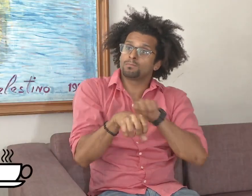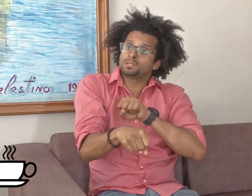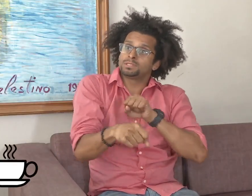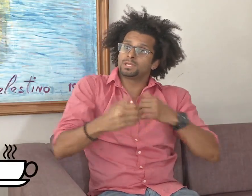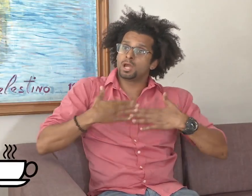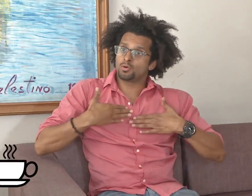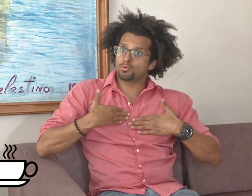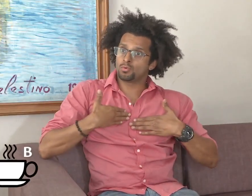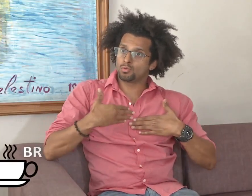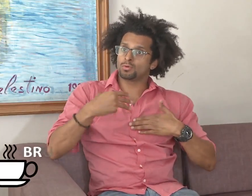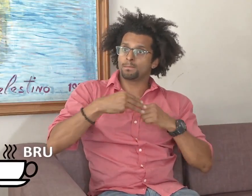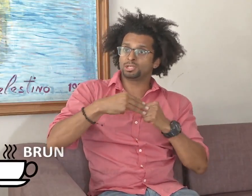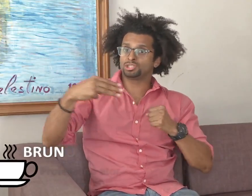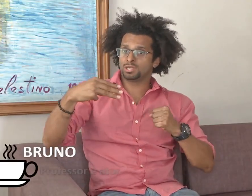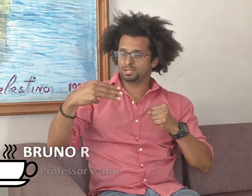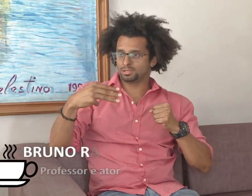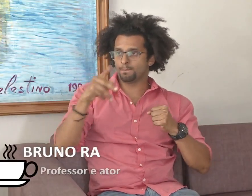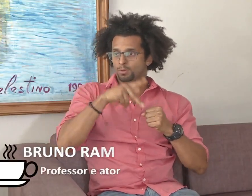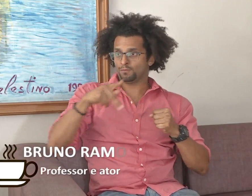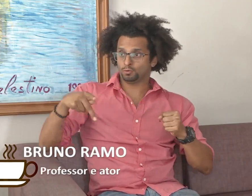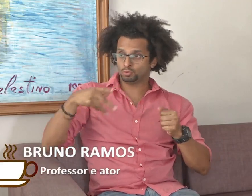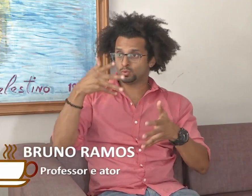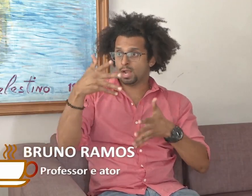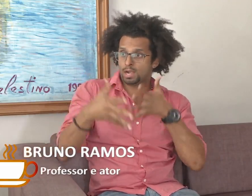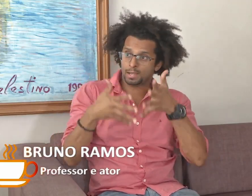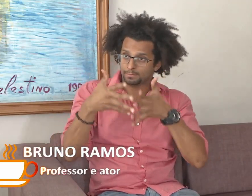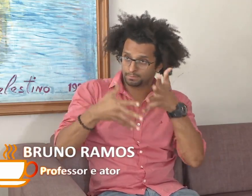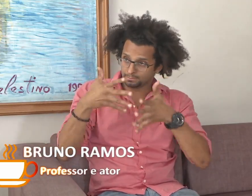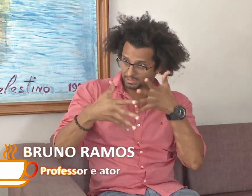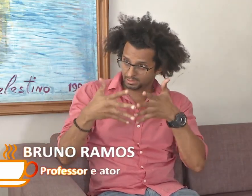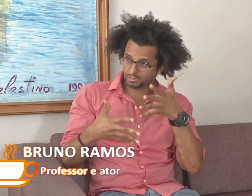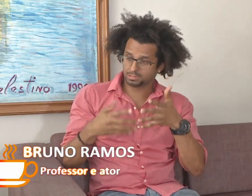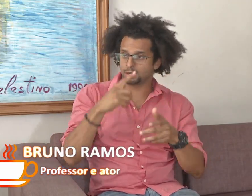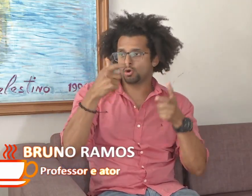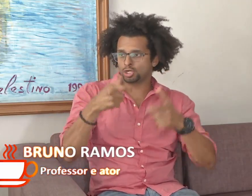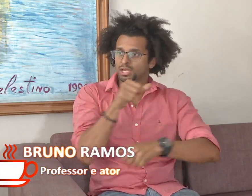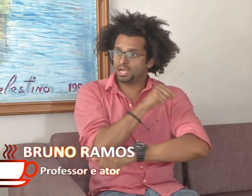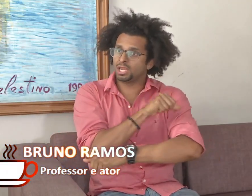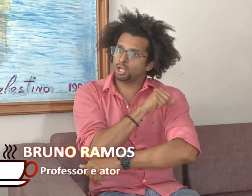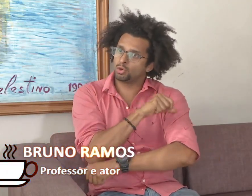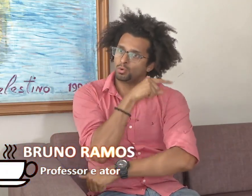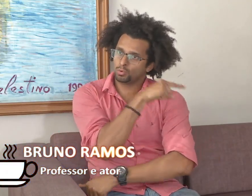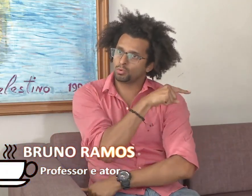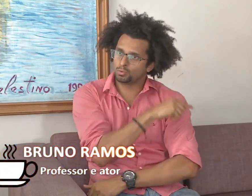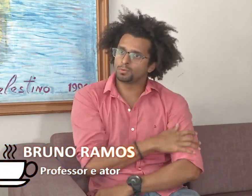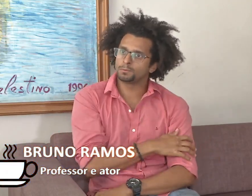formação e o meu mestrado é como professor de Libras. E eu moro no Rio de Janeiro.